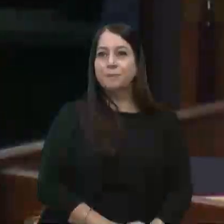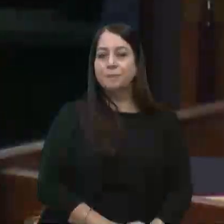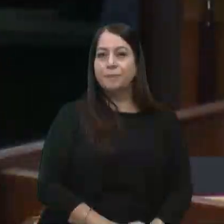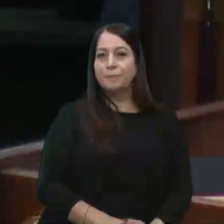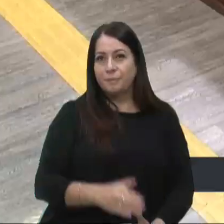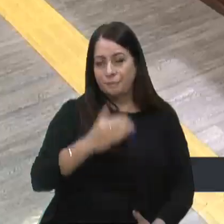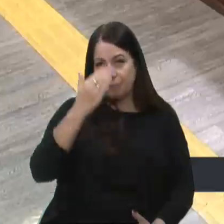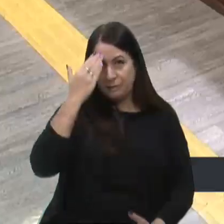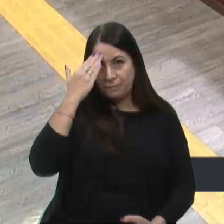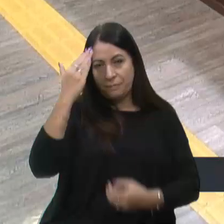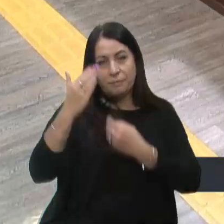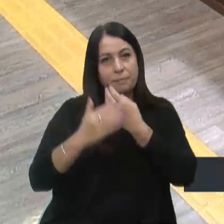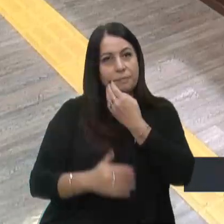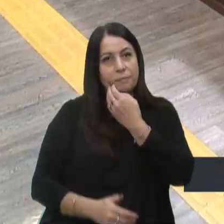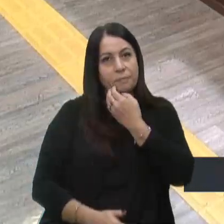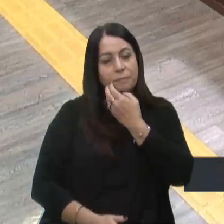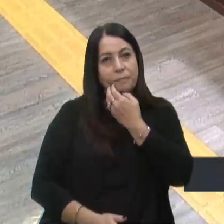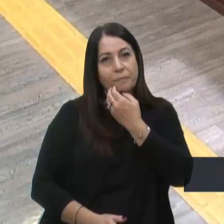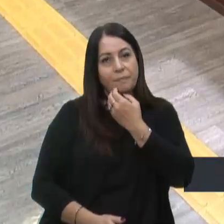Obrigado.